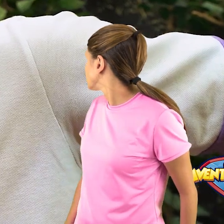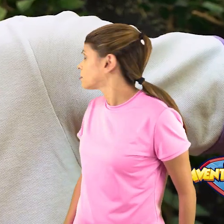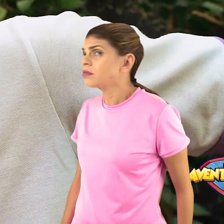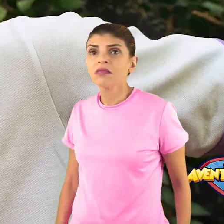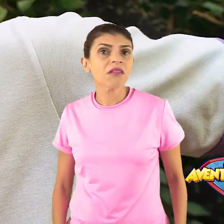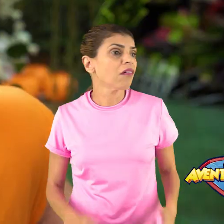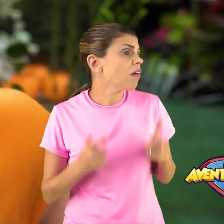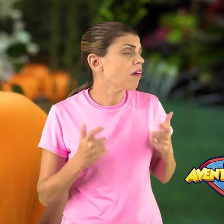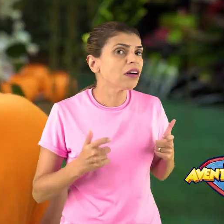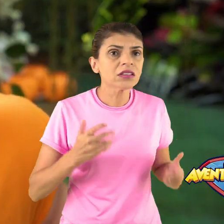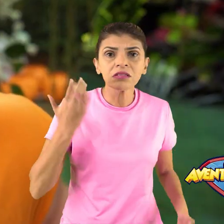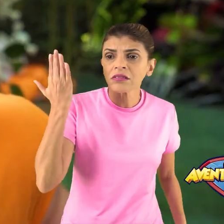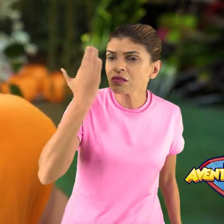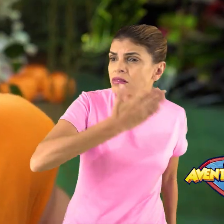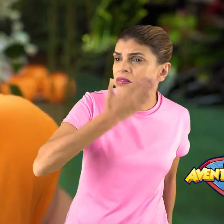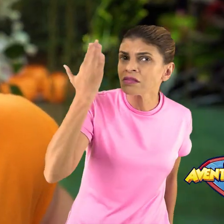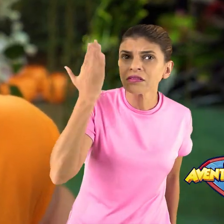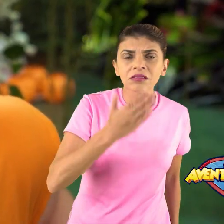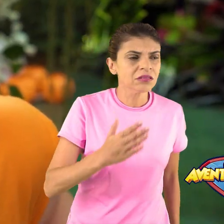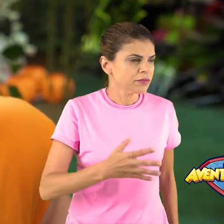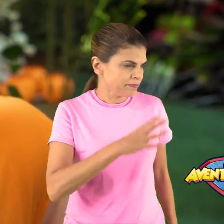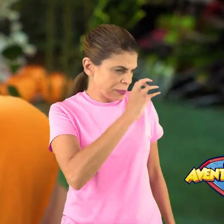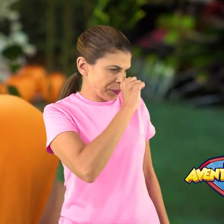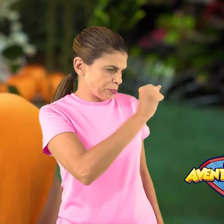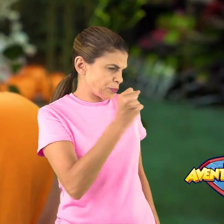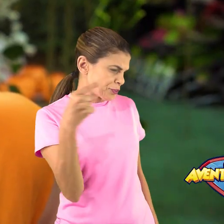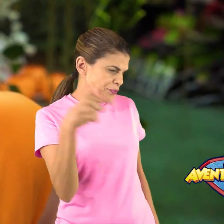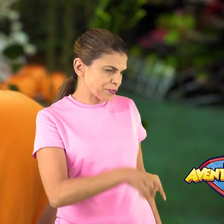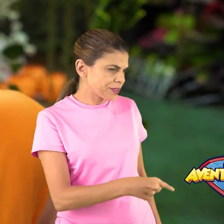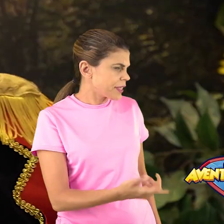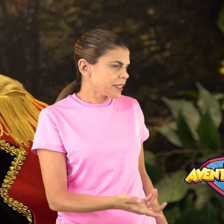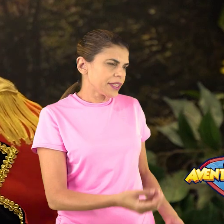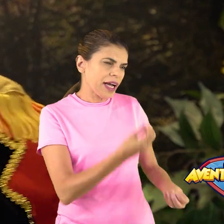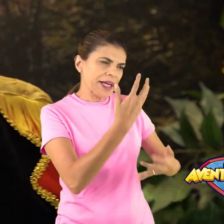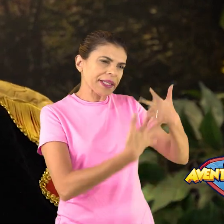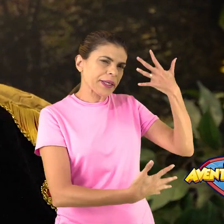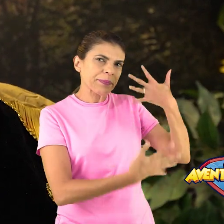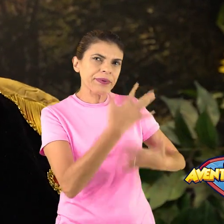Cadê? Ai! Essa bruxa veio estragar o nosso show de mágica!